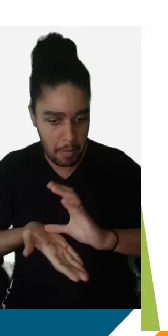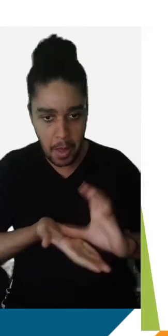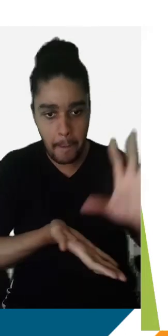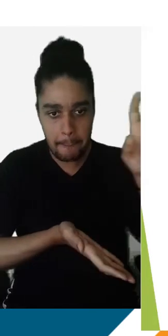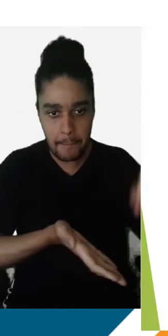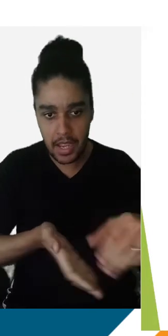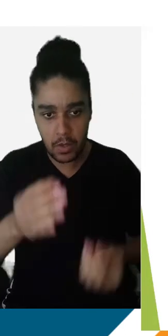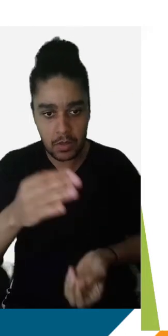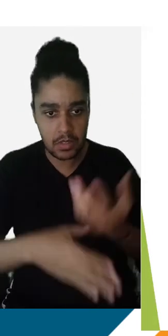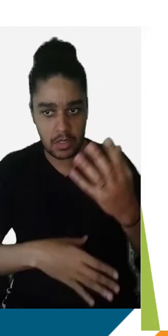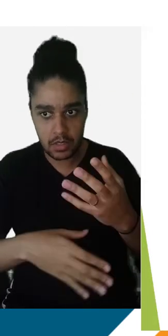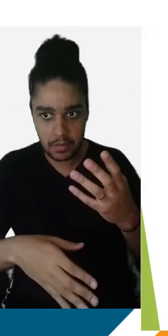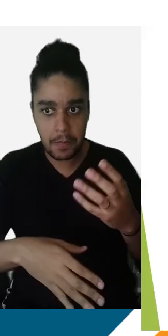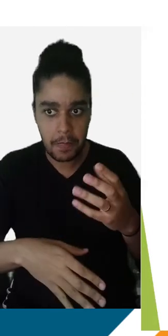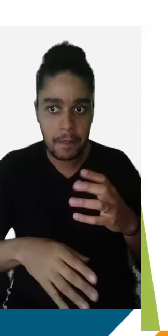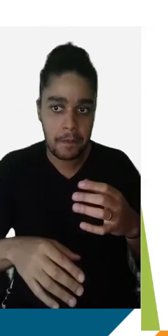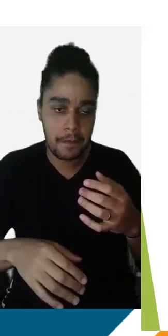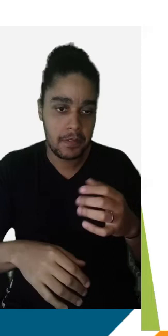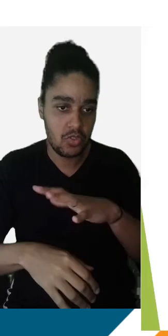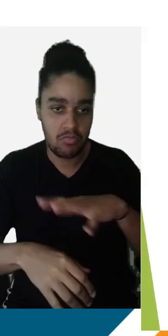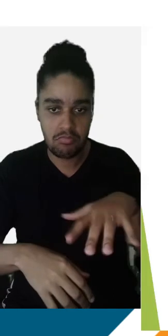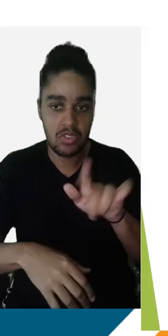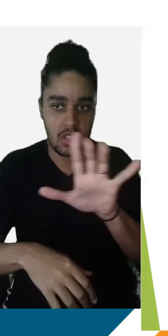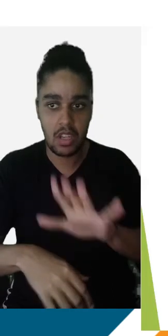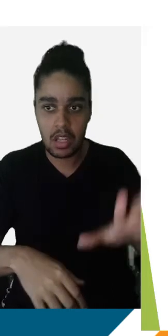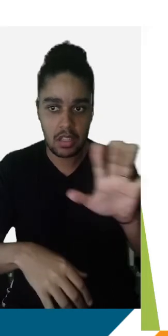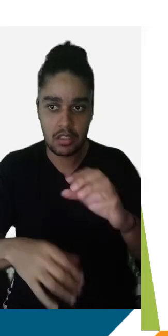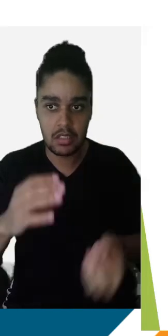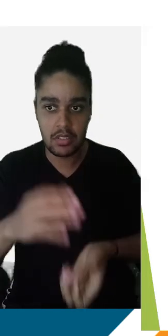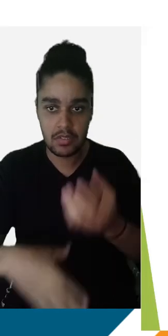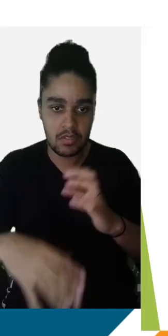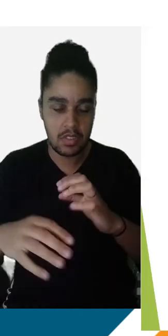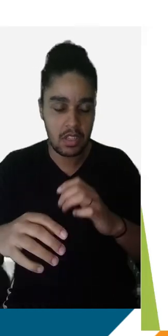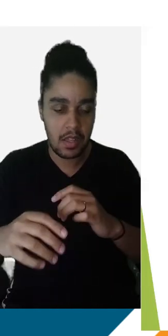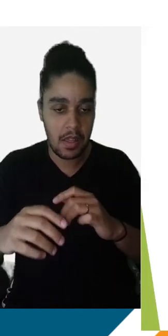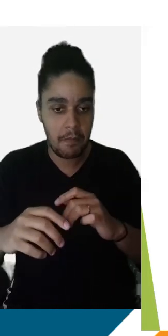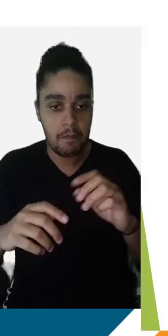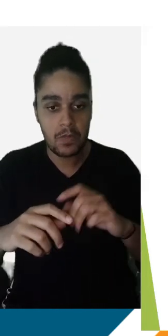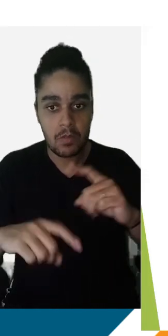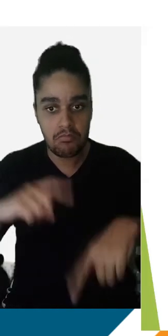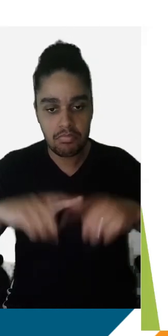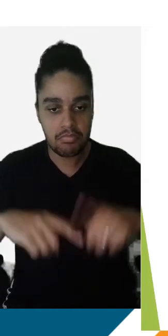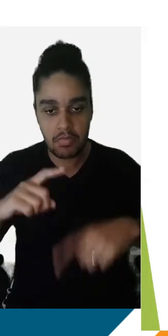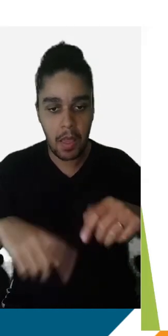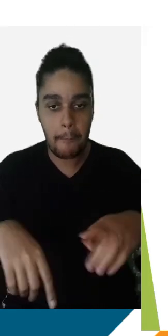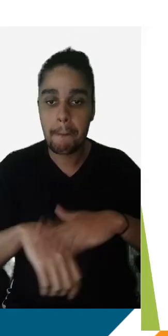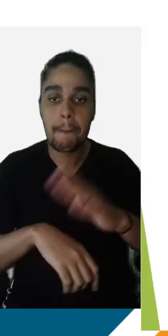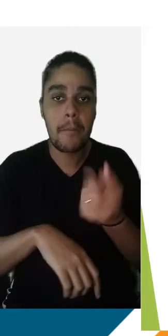seria pegar o que foi produzido na agricultura, na agropecuária, no geral, né, e transformar em produtos de maior valor agregado. Tudo